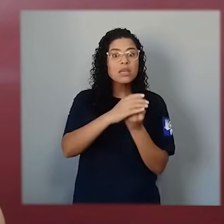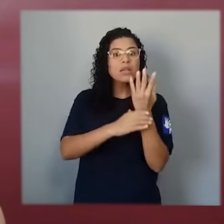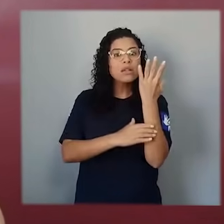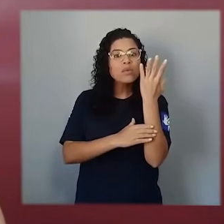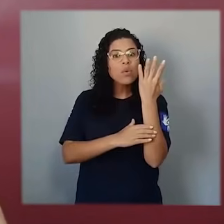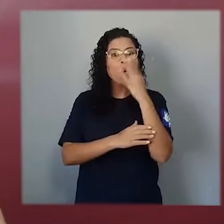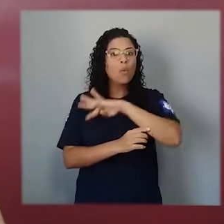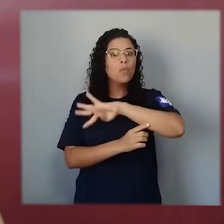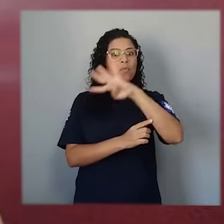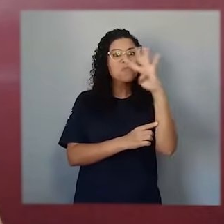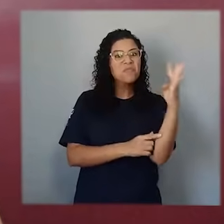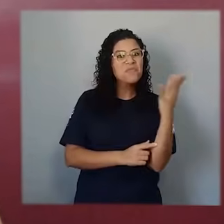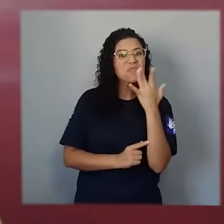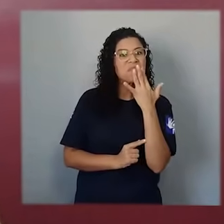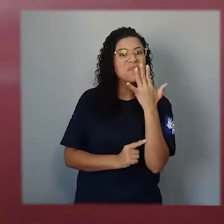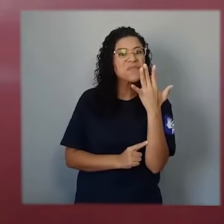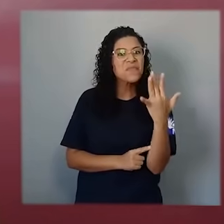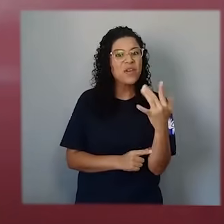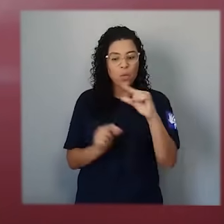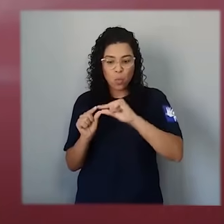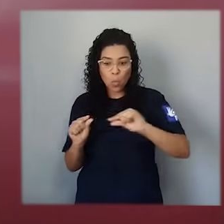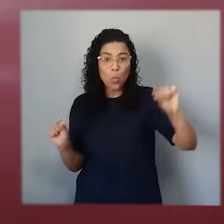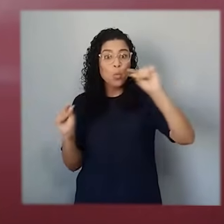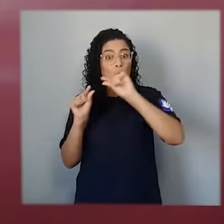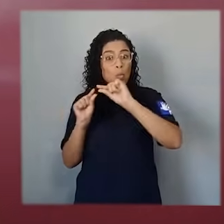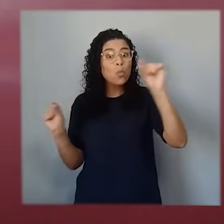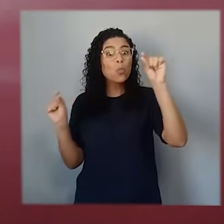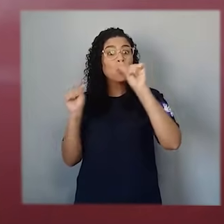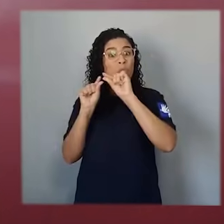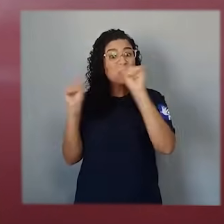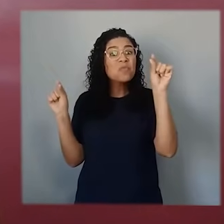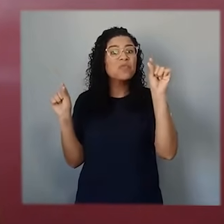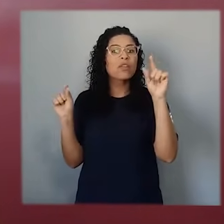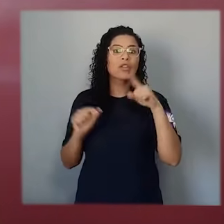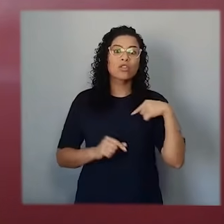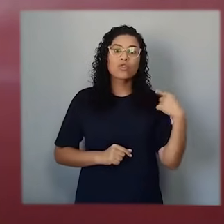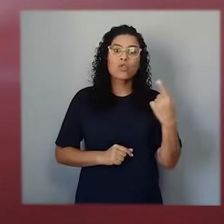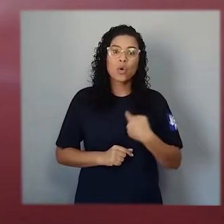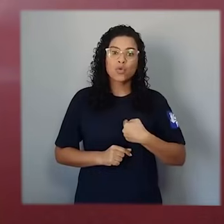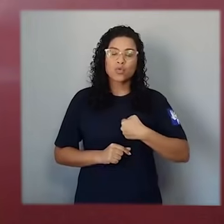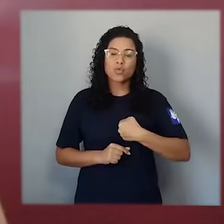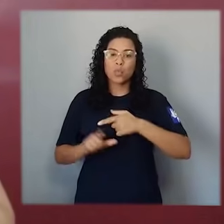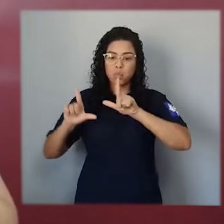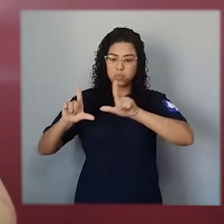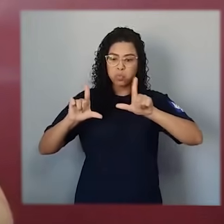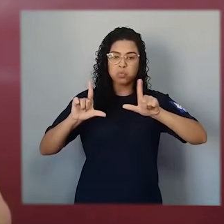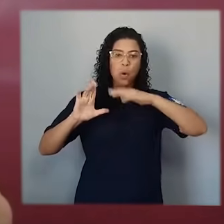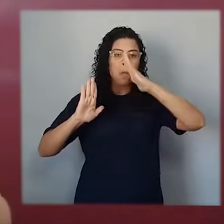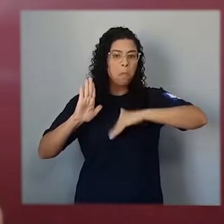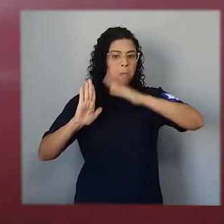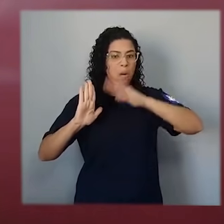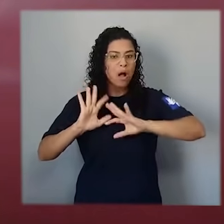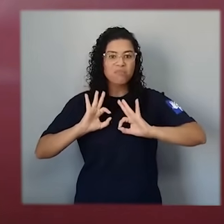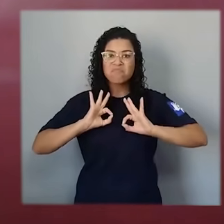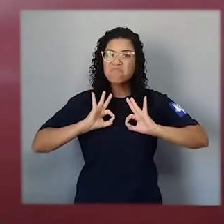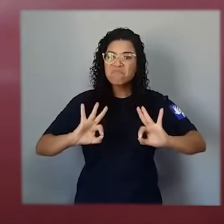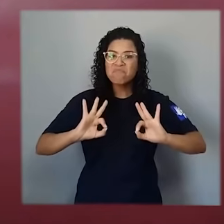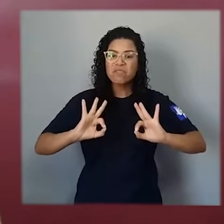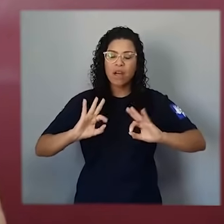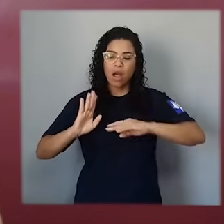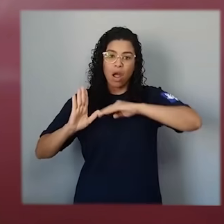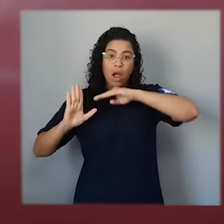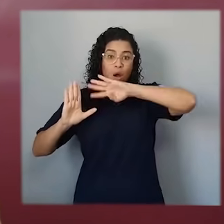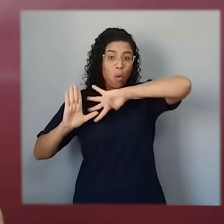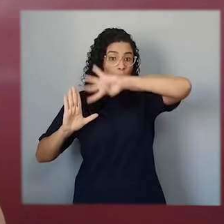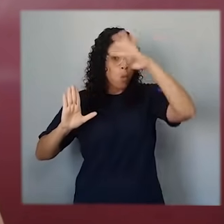com fitas. E então, a nossa instalação ficou completa. O arco-íris com